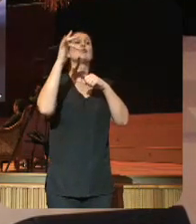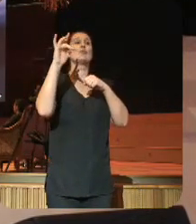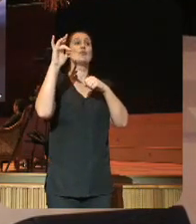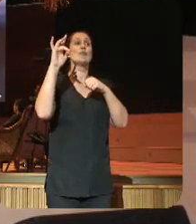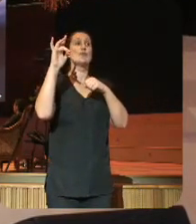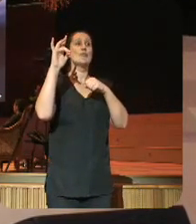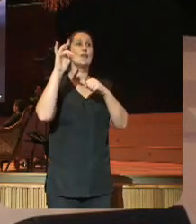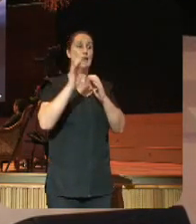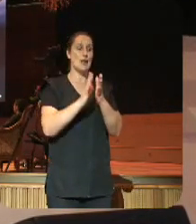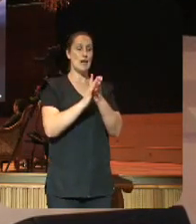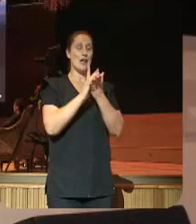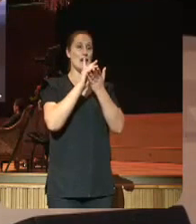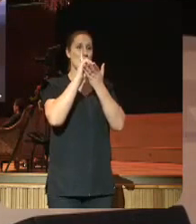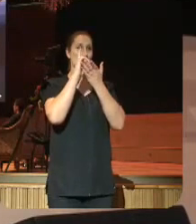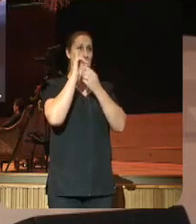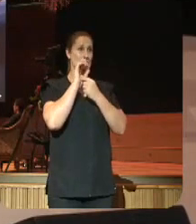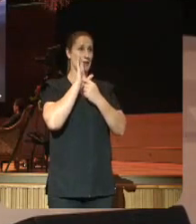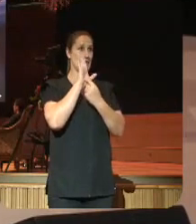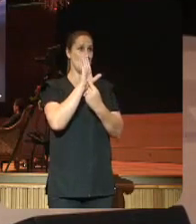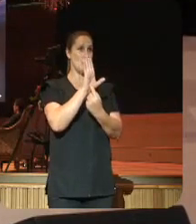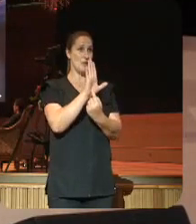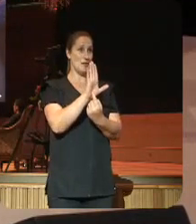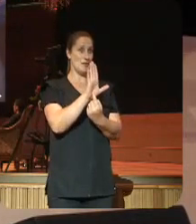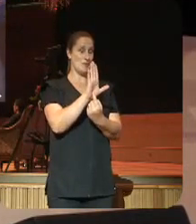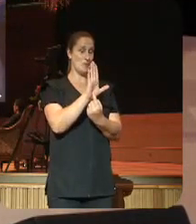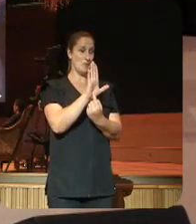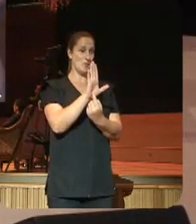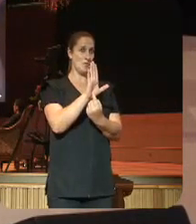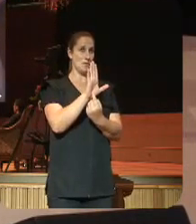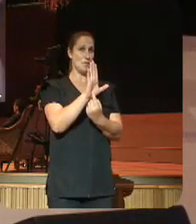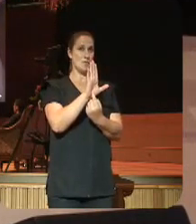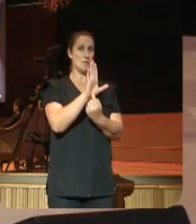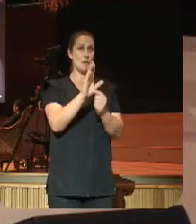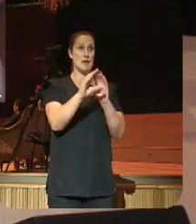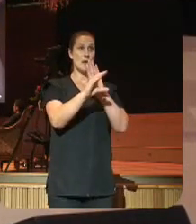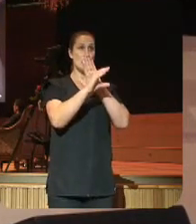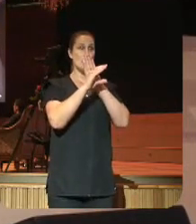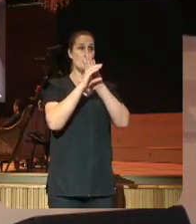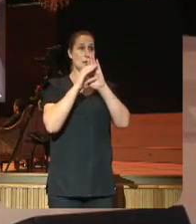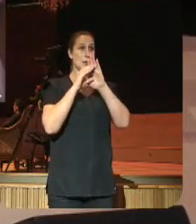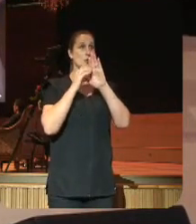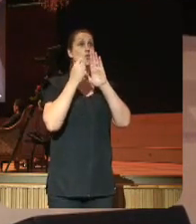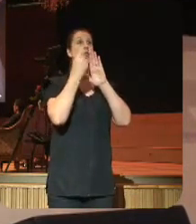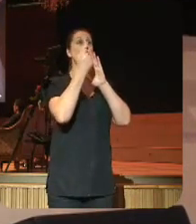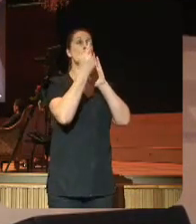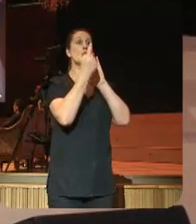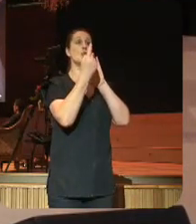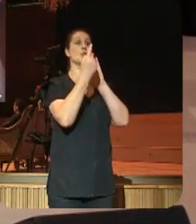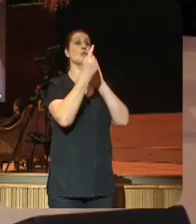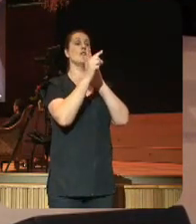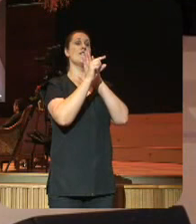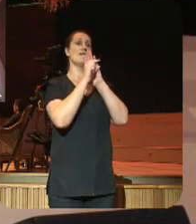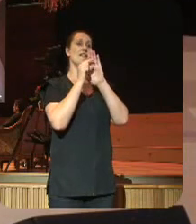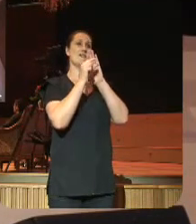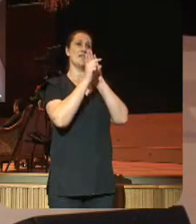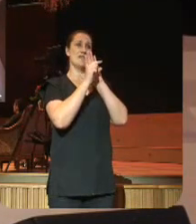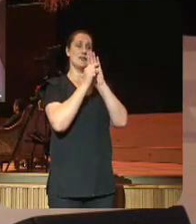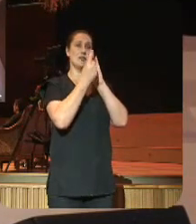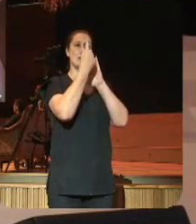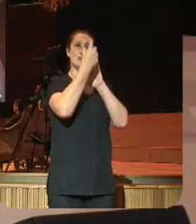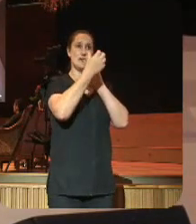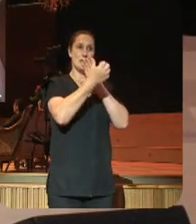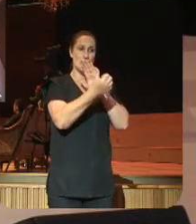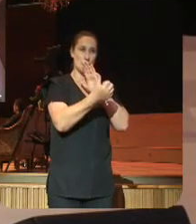que a Bíblia vai revelar para a gente, que se encontra no capítulo 1 de Colossenses, versículos